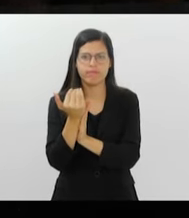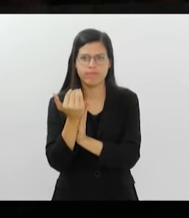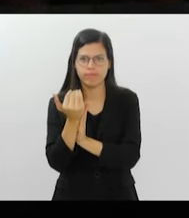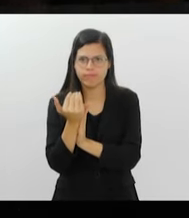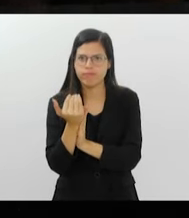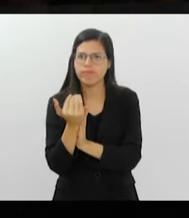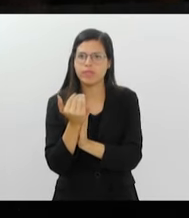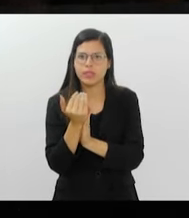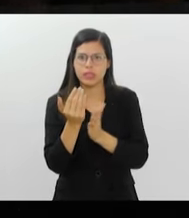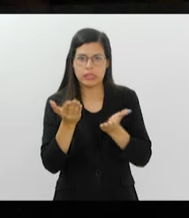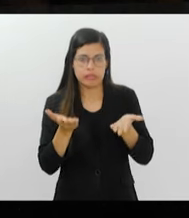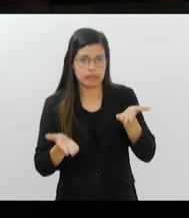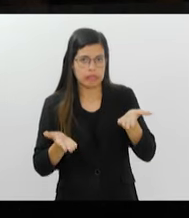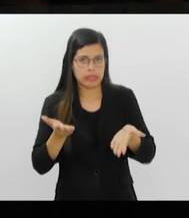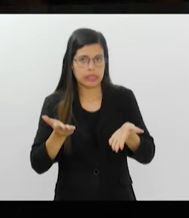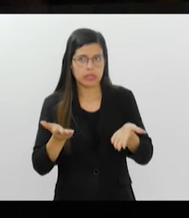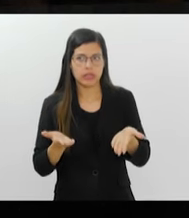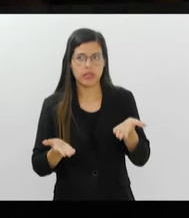desequilibrando